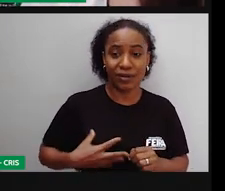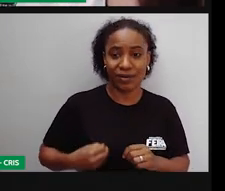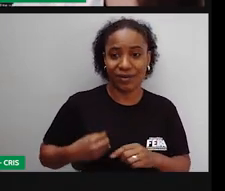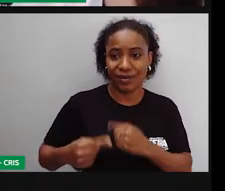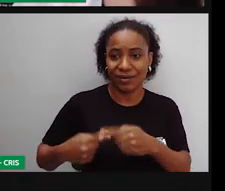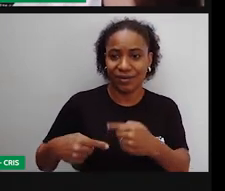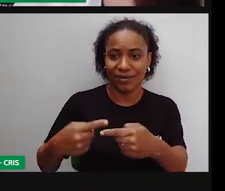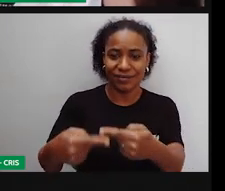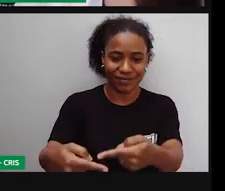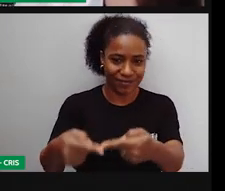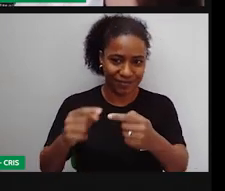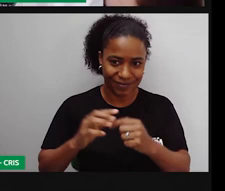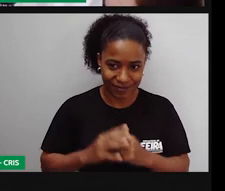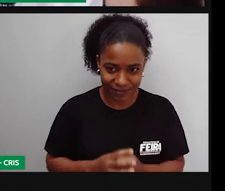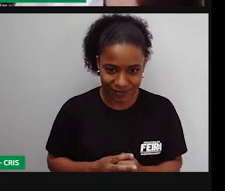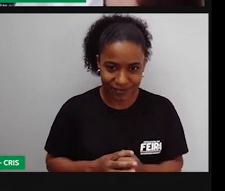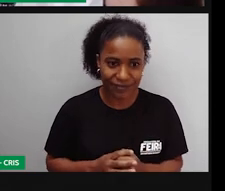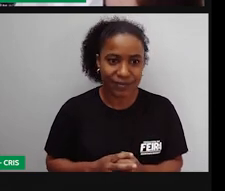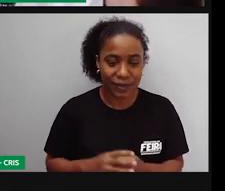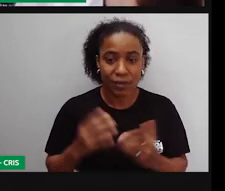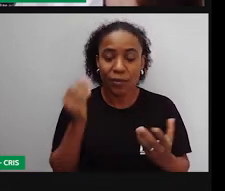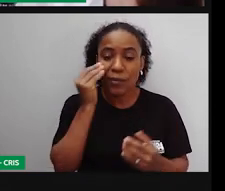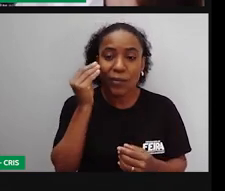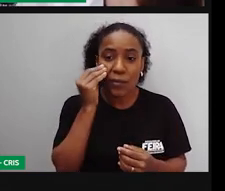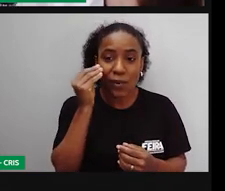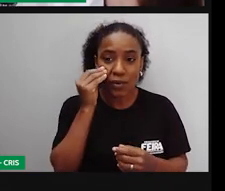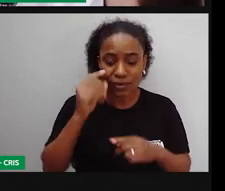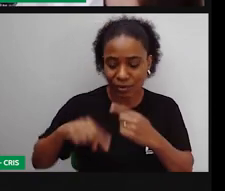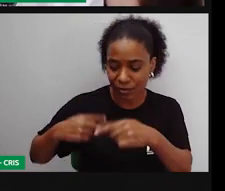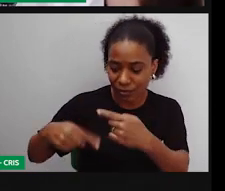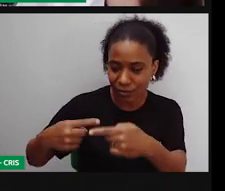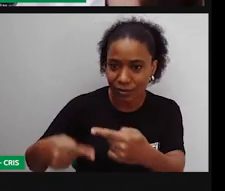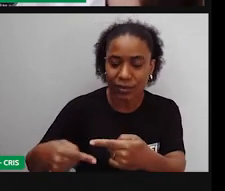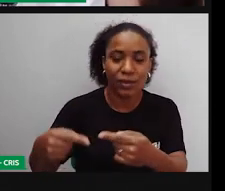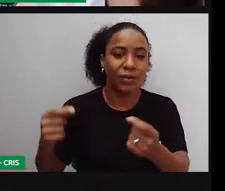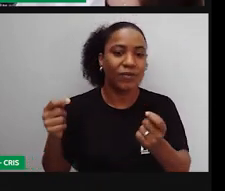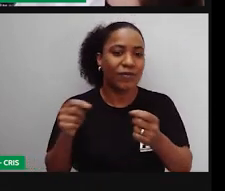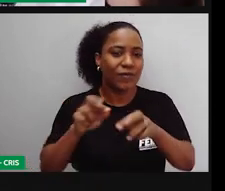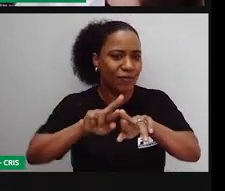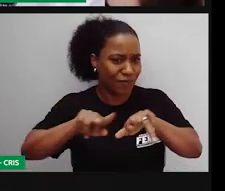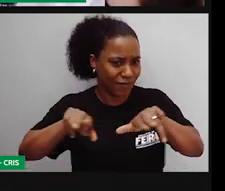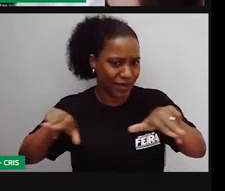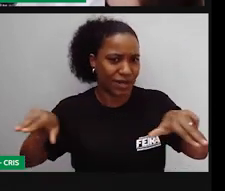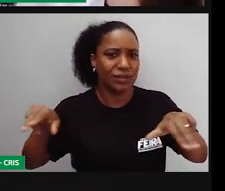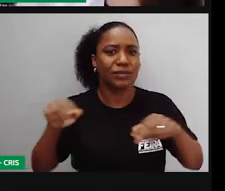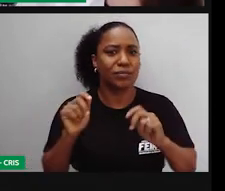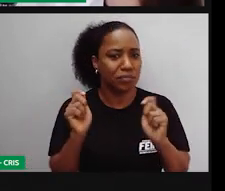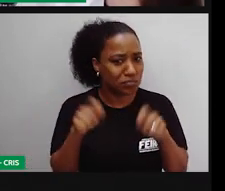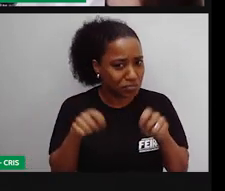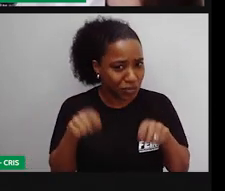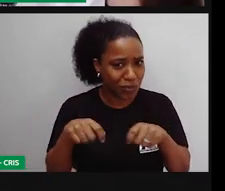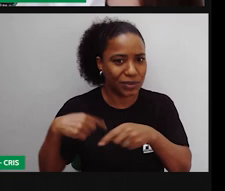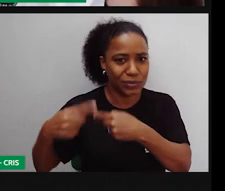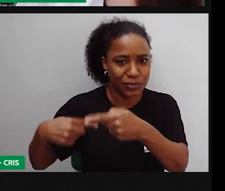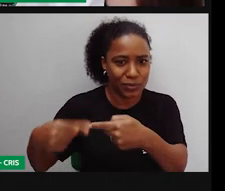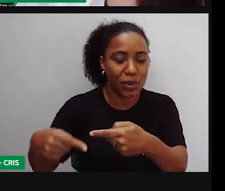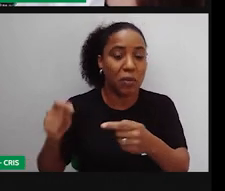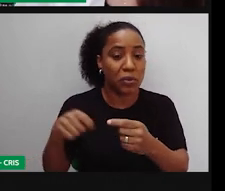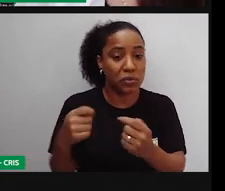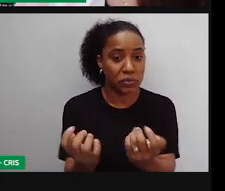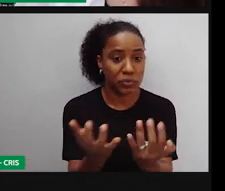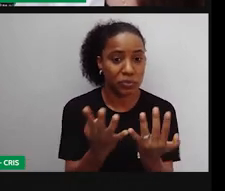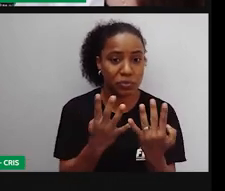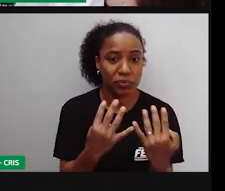outro ser. A reprodução é observada nos diferentes seres vivos, como nas algas, nos fungos. Eu dei o um exemplo para você do ser humano,